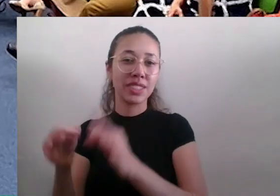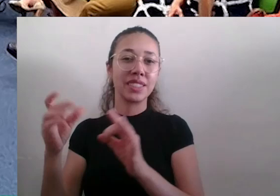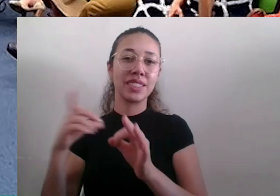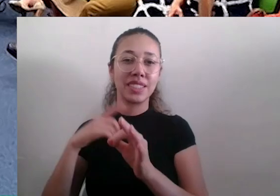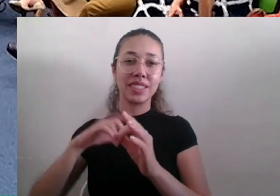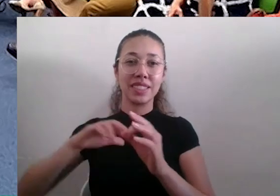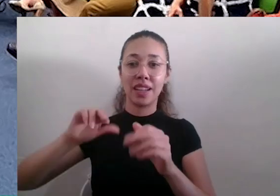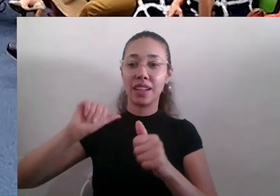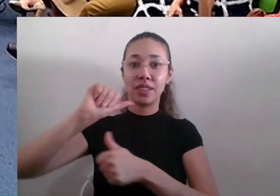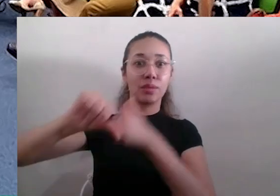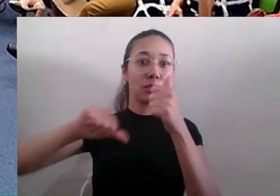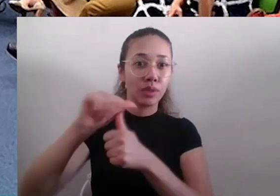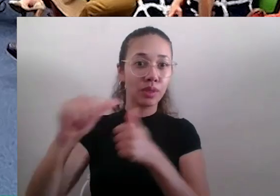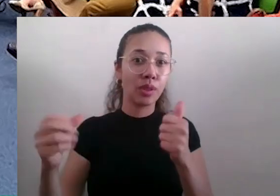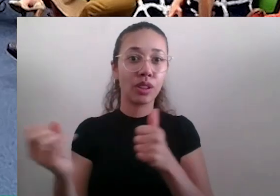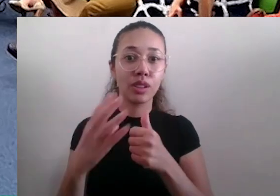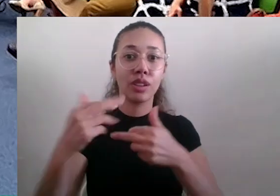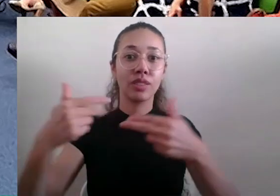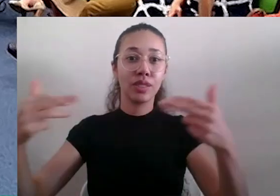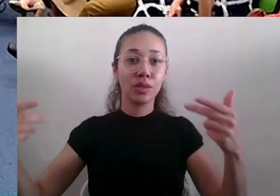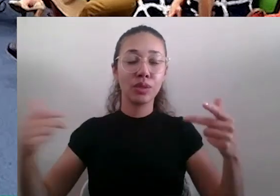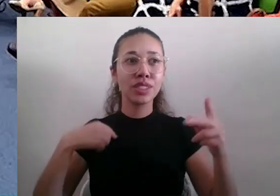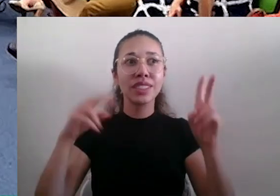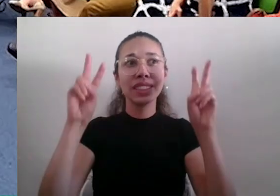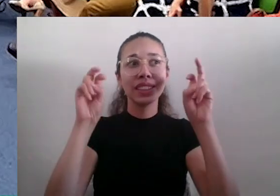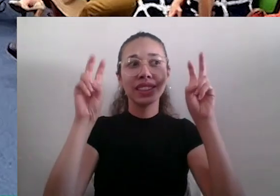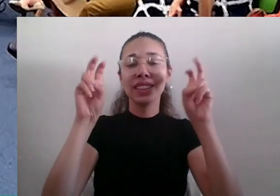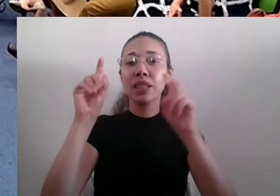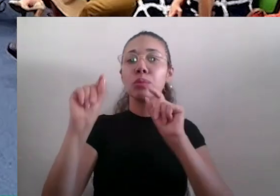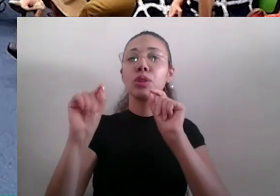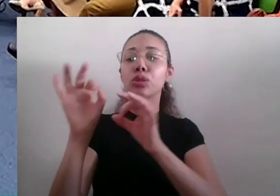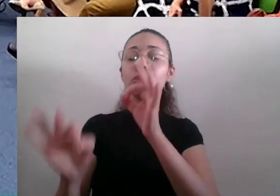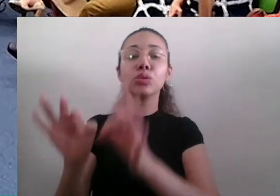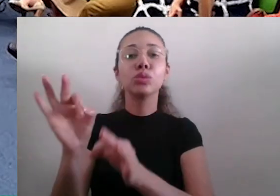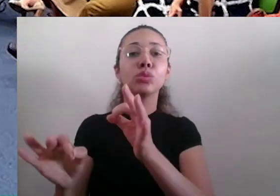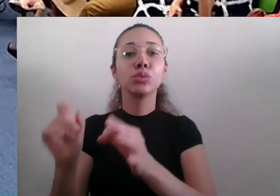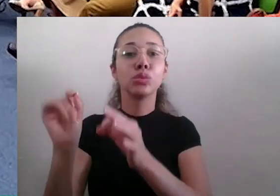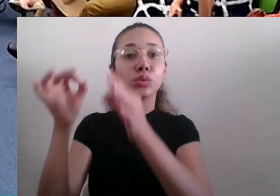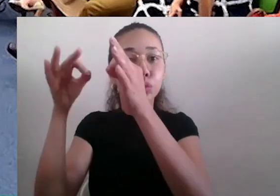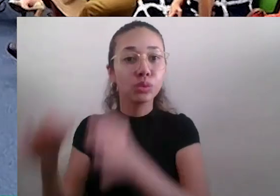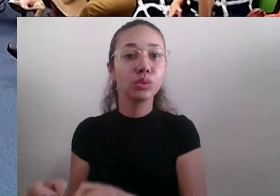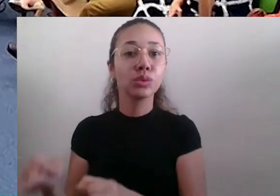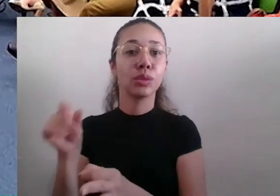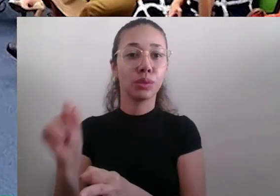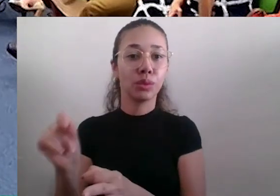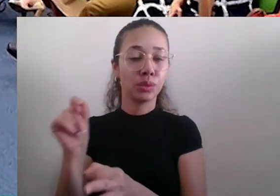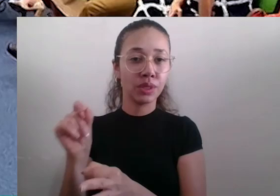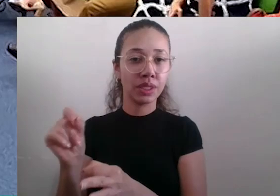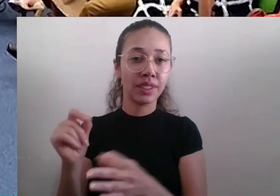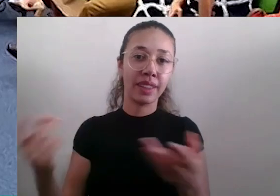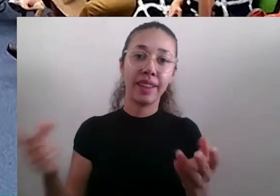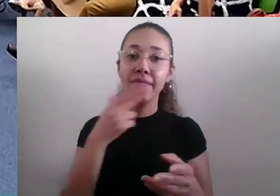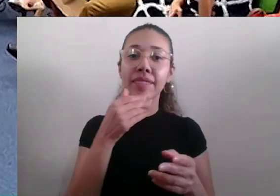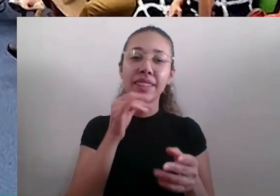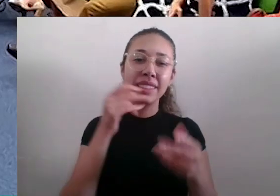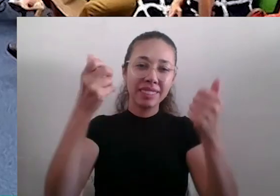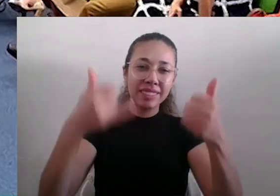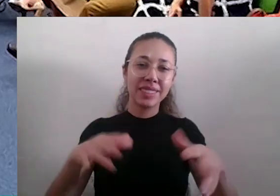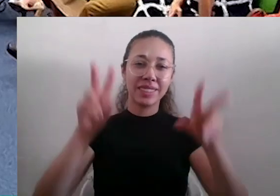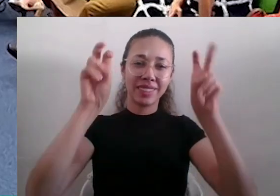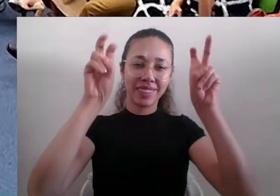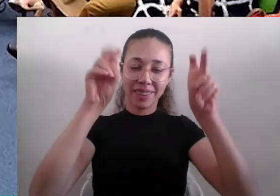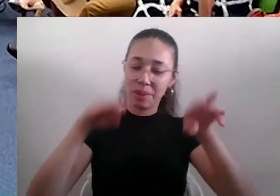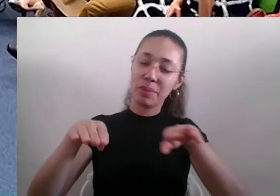tava quase entrando no conceito do que que é justiça né assim a gente discute a igualdade tem igualdade formal igualdade material mas a